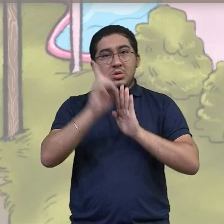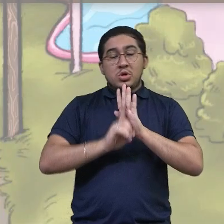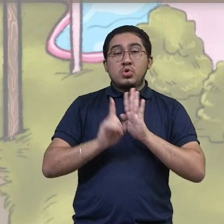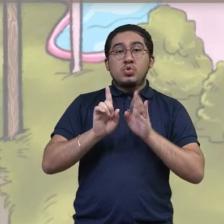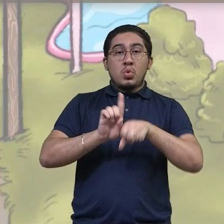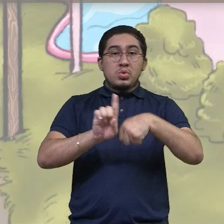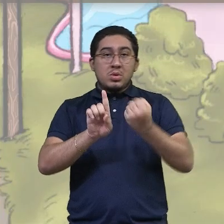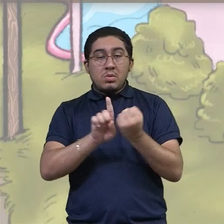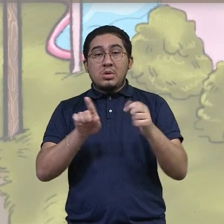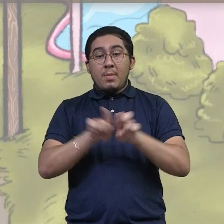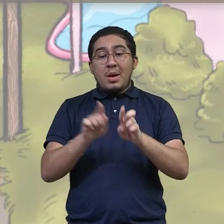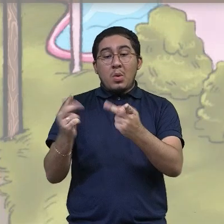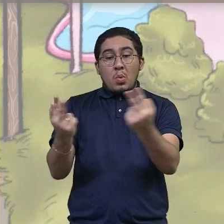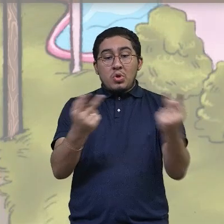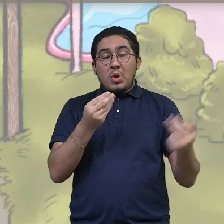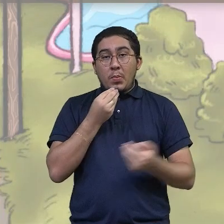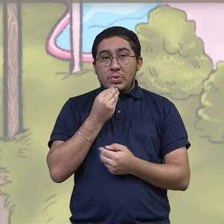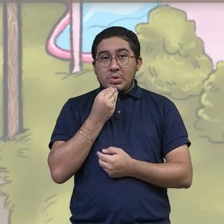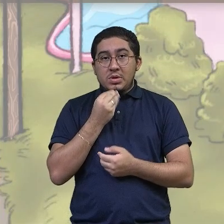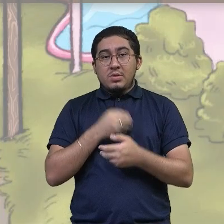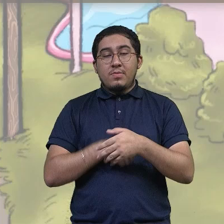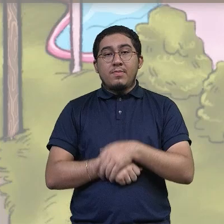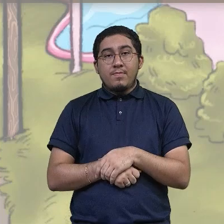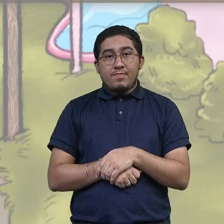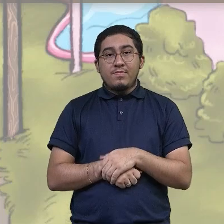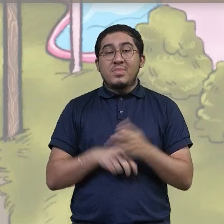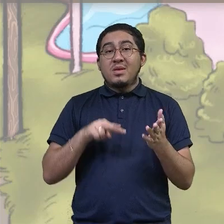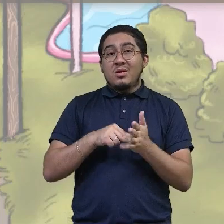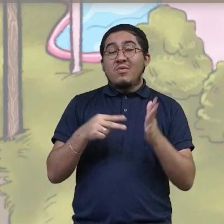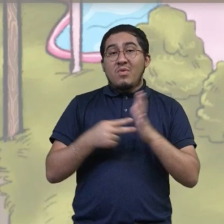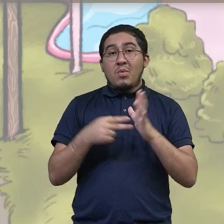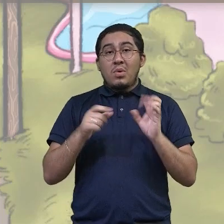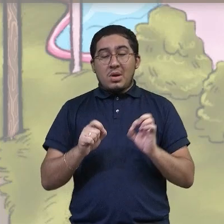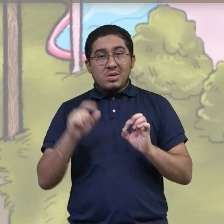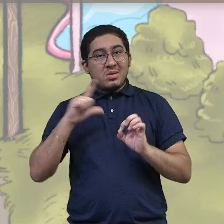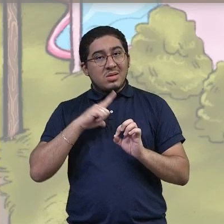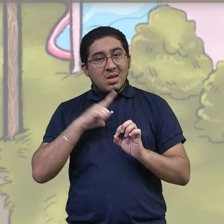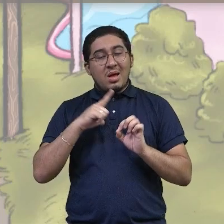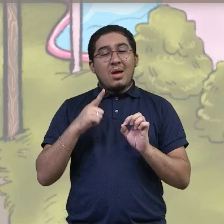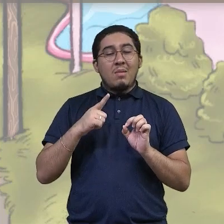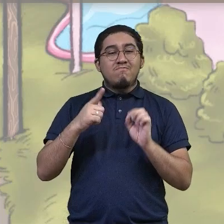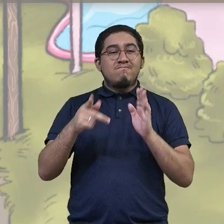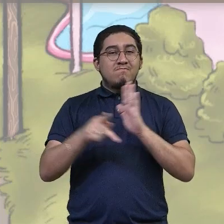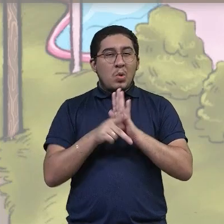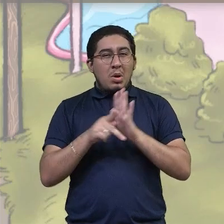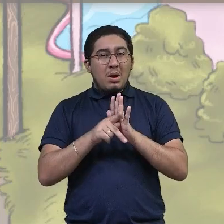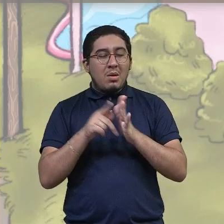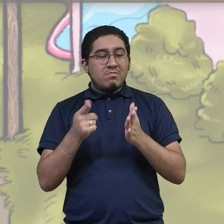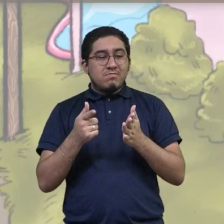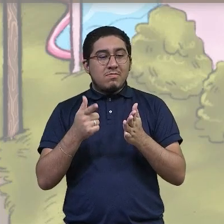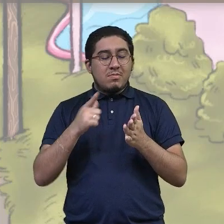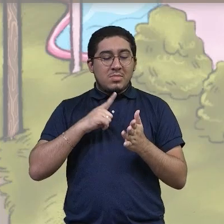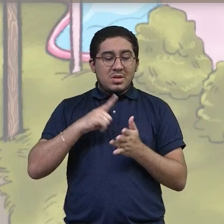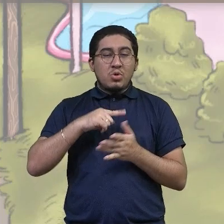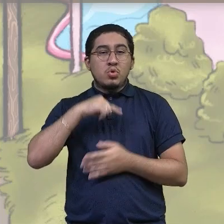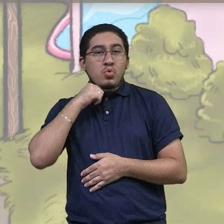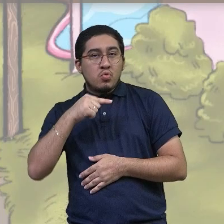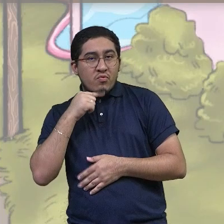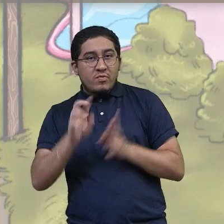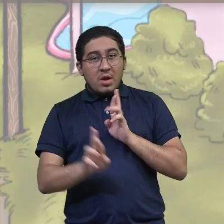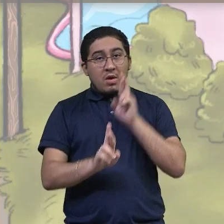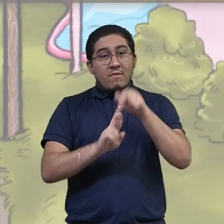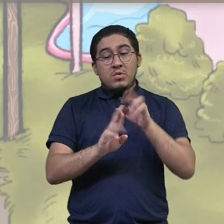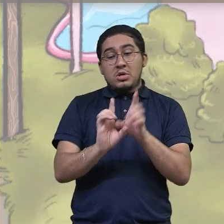e a igualdade de oportunidades, minando a confiança nas instituições democráticas. Então, a questão